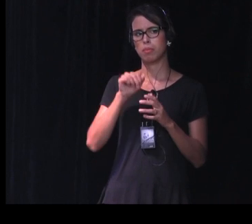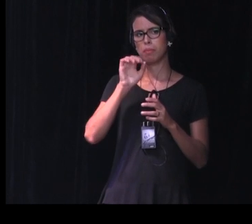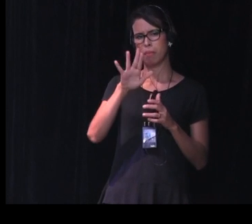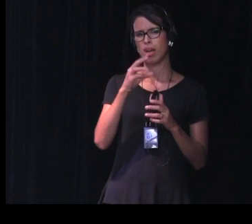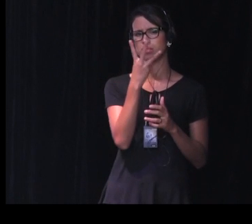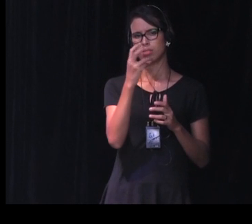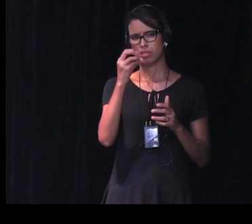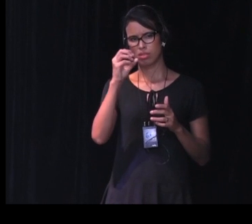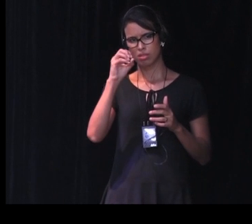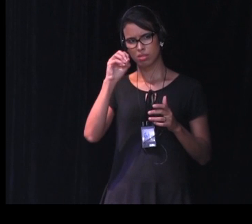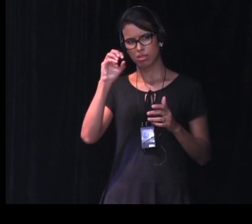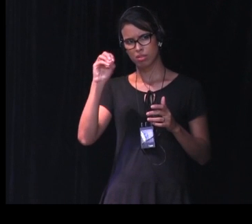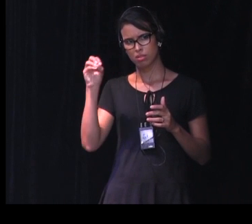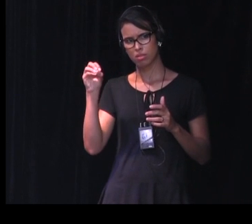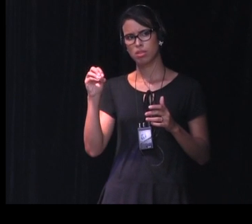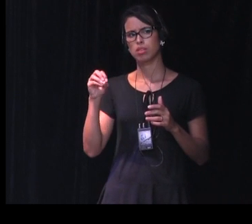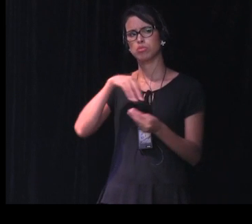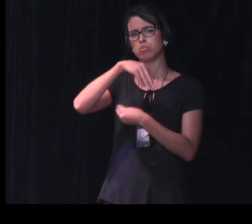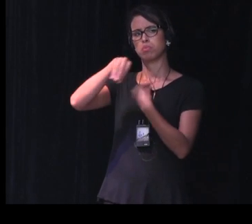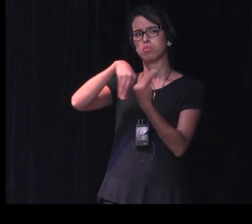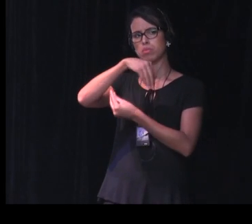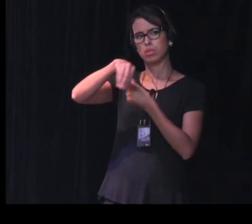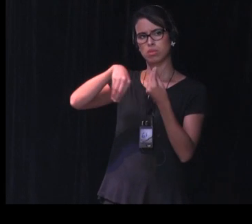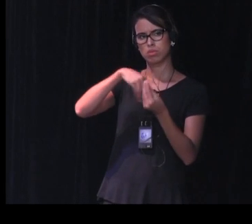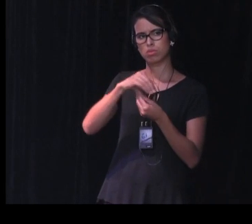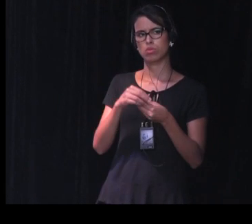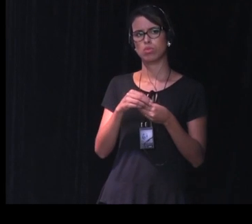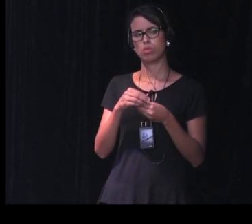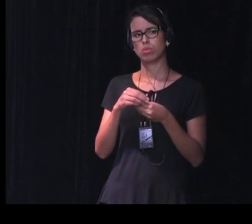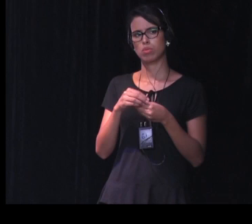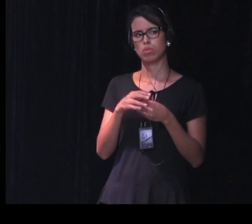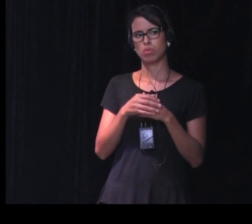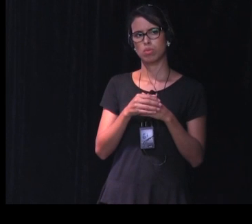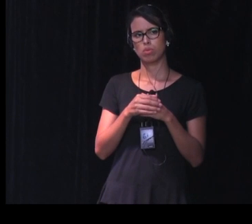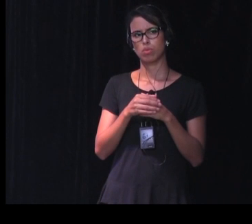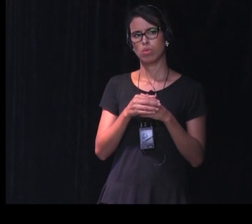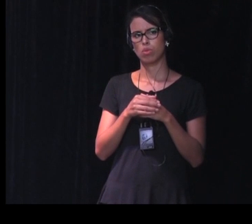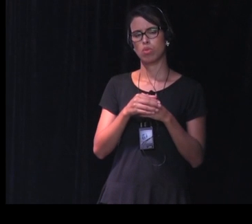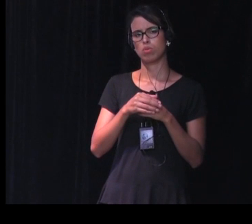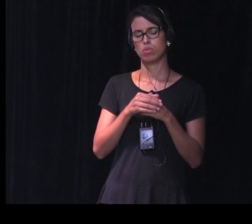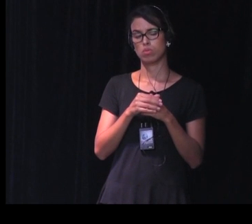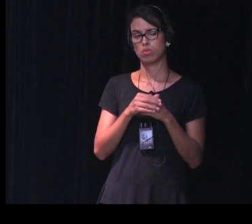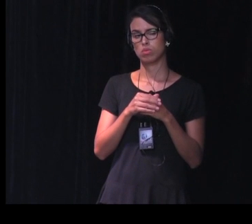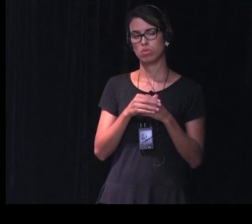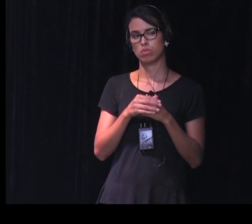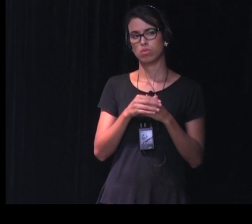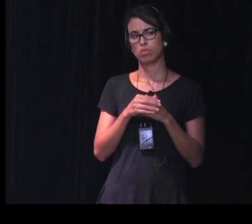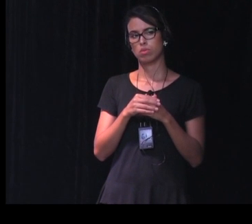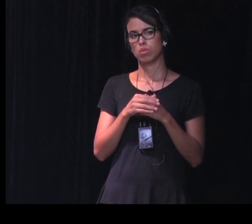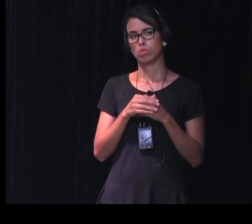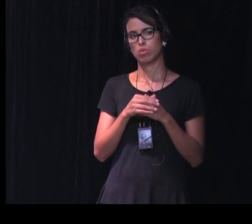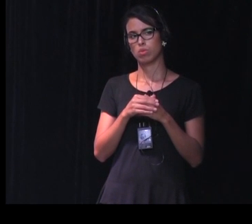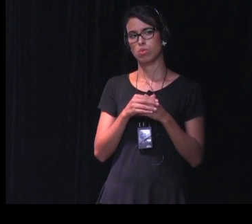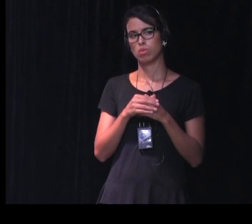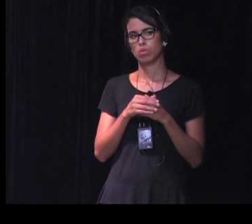ano 41. Mas nos 300 anos, as vides tinham se misturado com a uva país, que